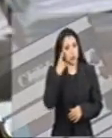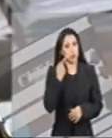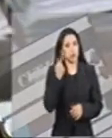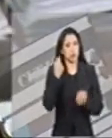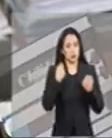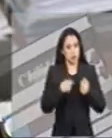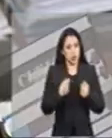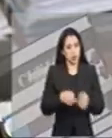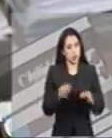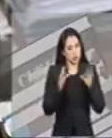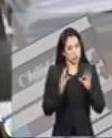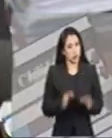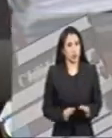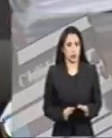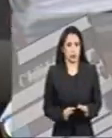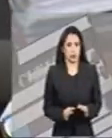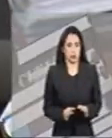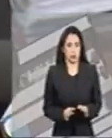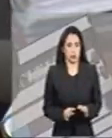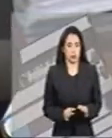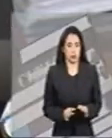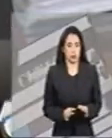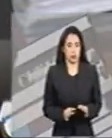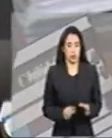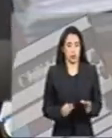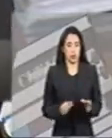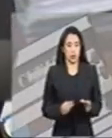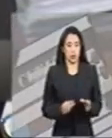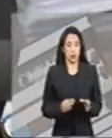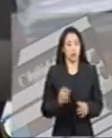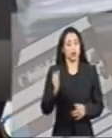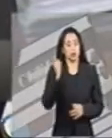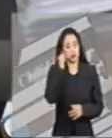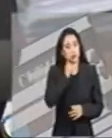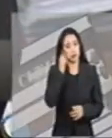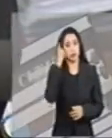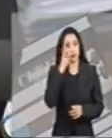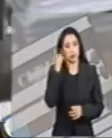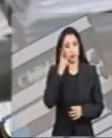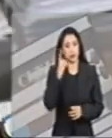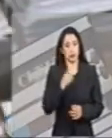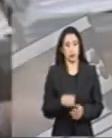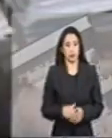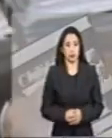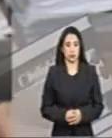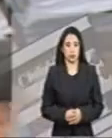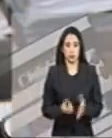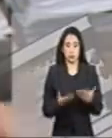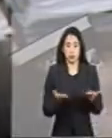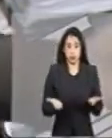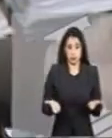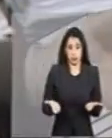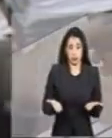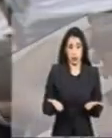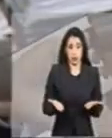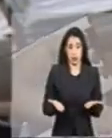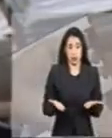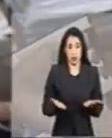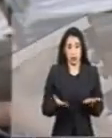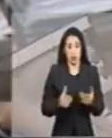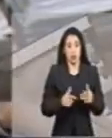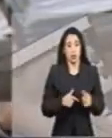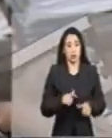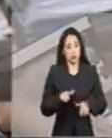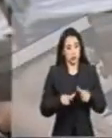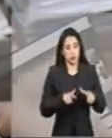digno por parte dos parlamentares. E que, no caso, o serviço